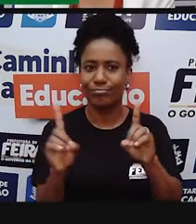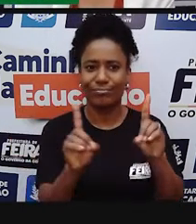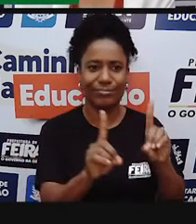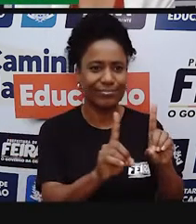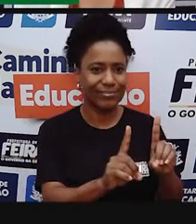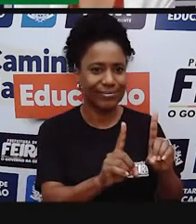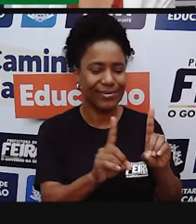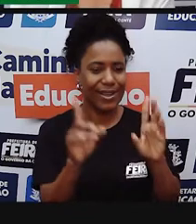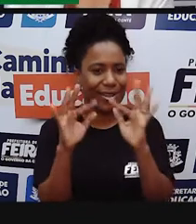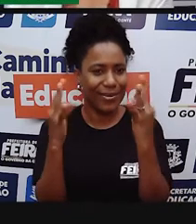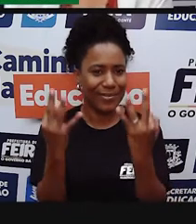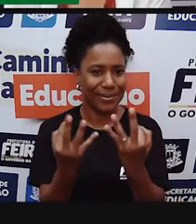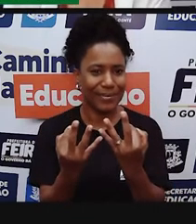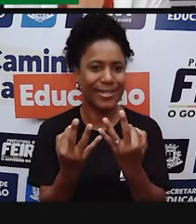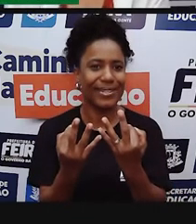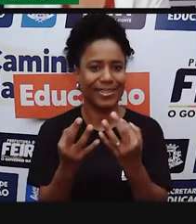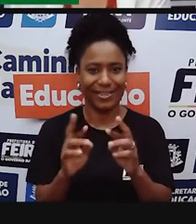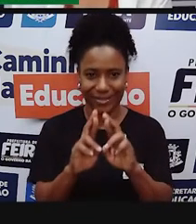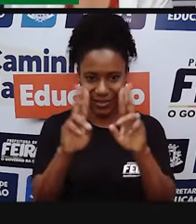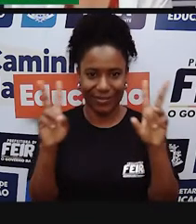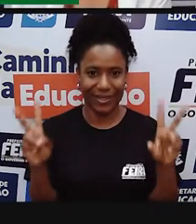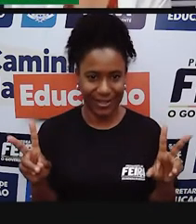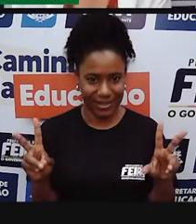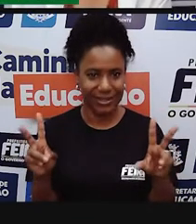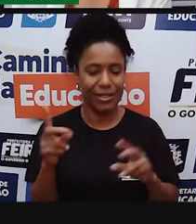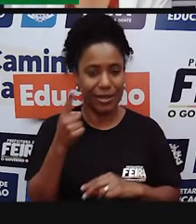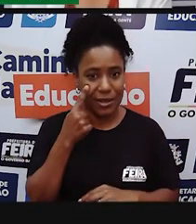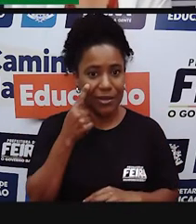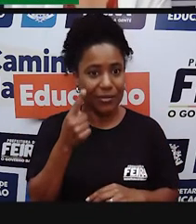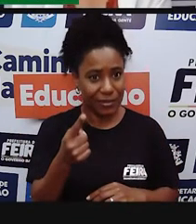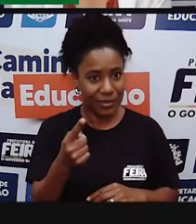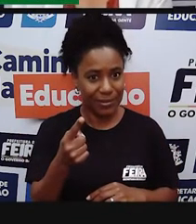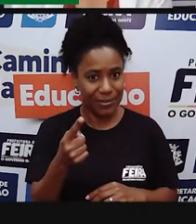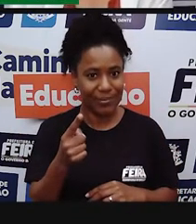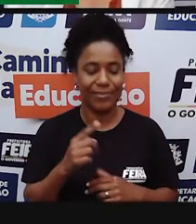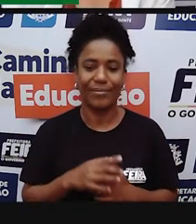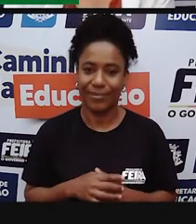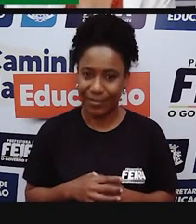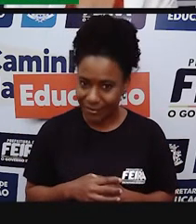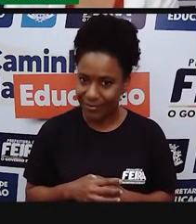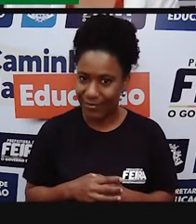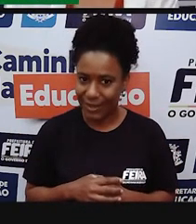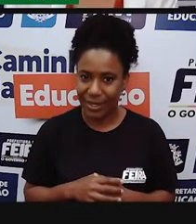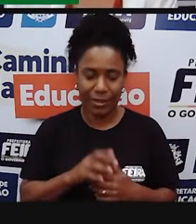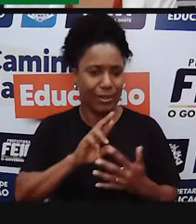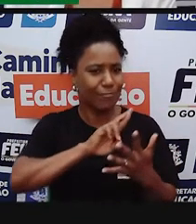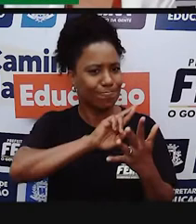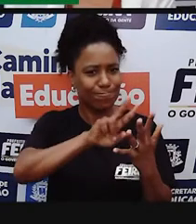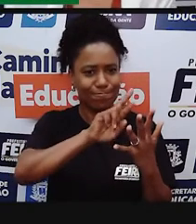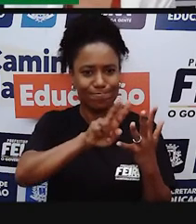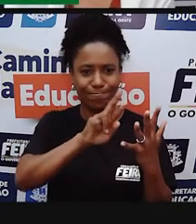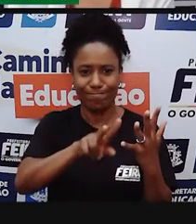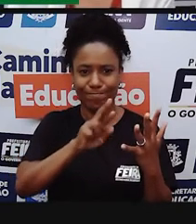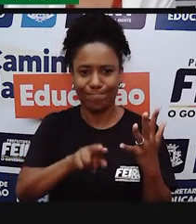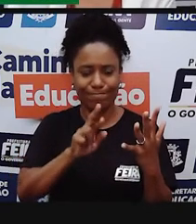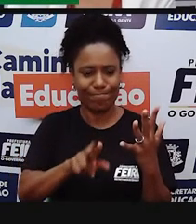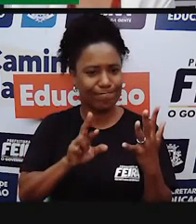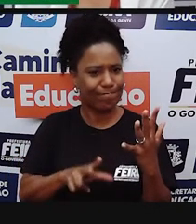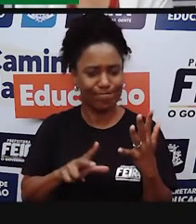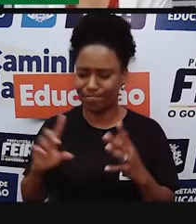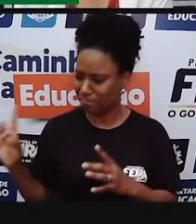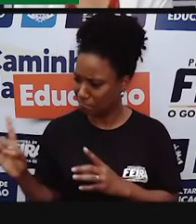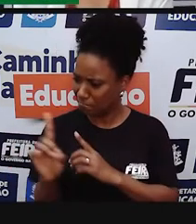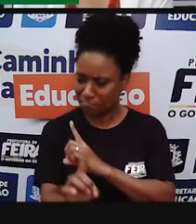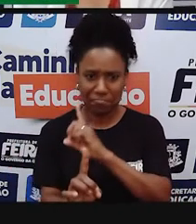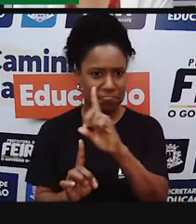padrão e essa segunda família do vídeo ela foi formada com a sua diversidade né que é algo muito